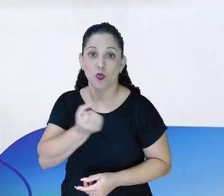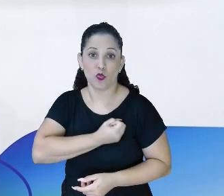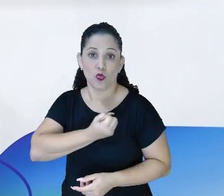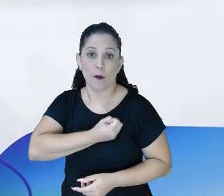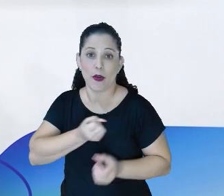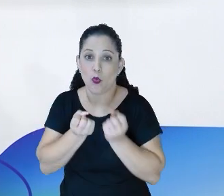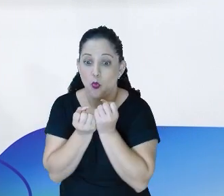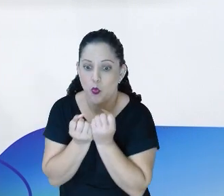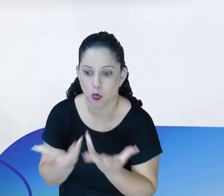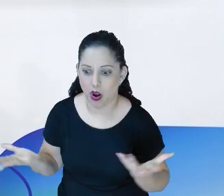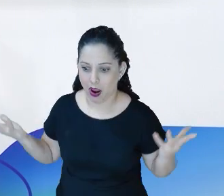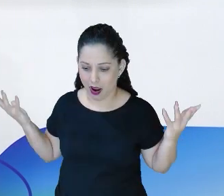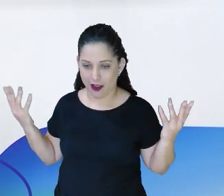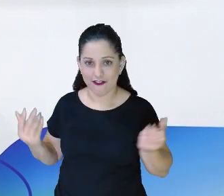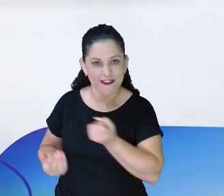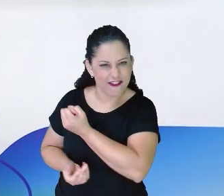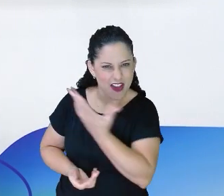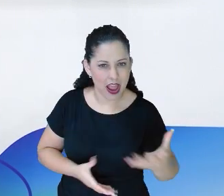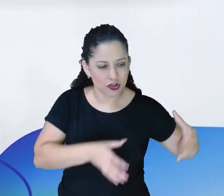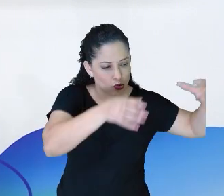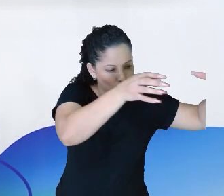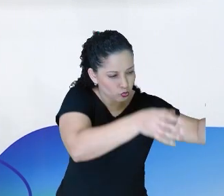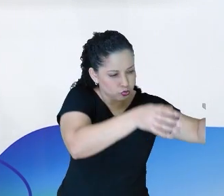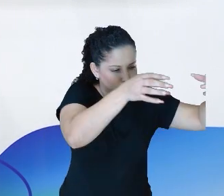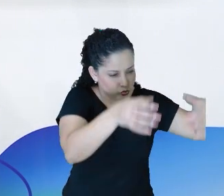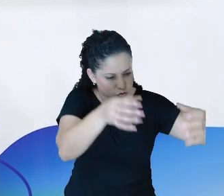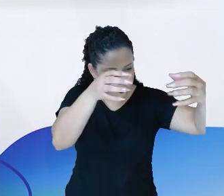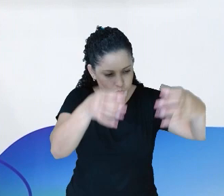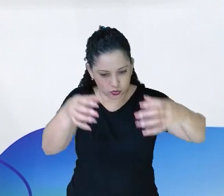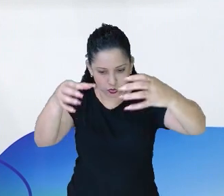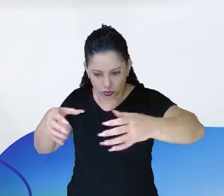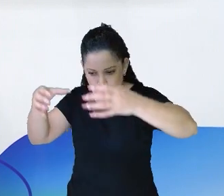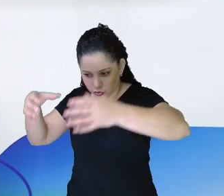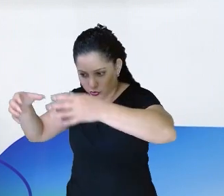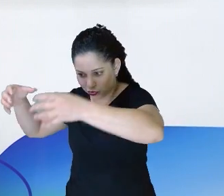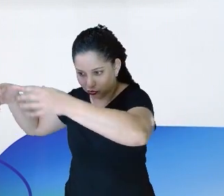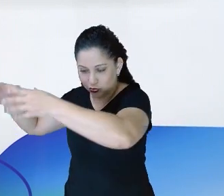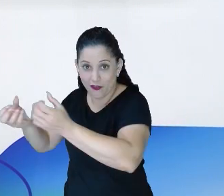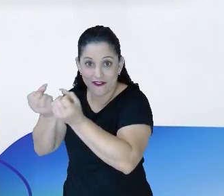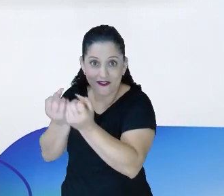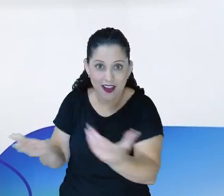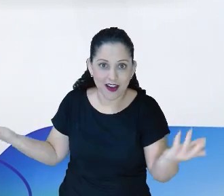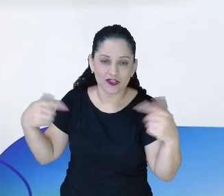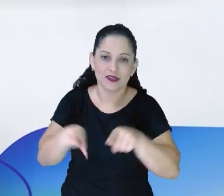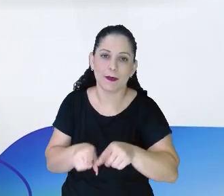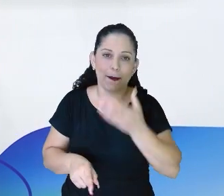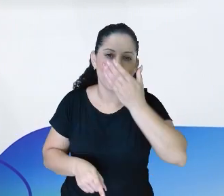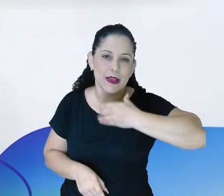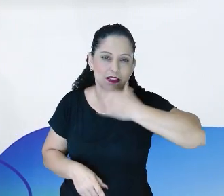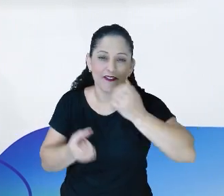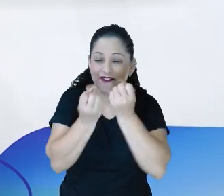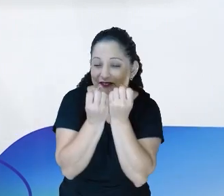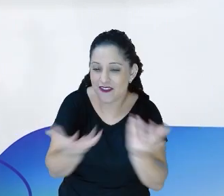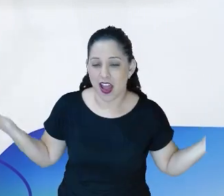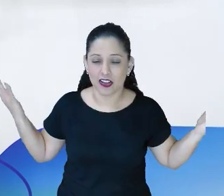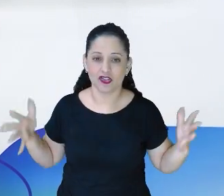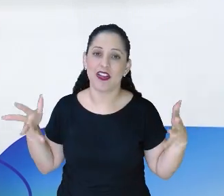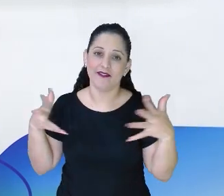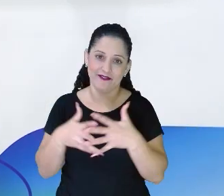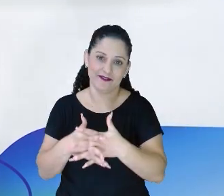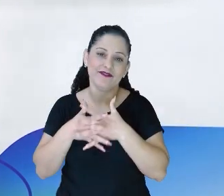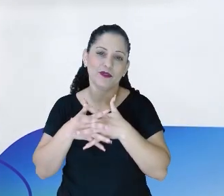número maior de cestas e um número maior de maçãs, começaria a ficar complicado. Por isso que a